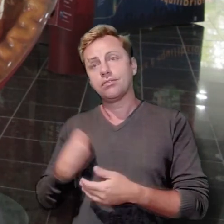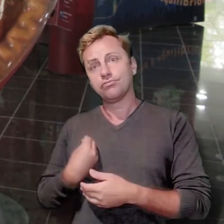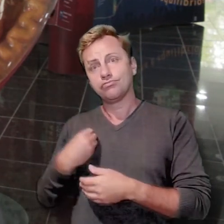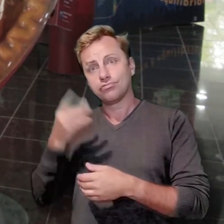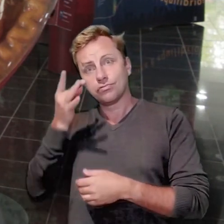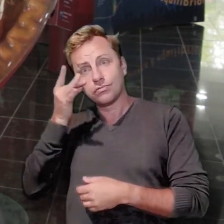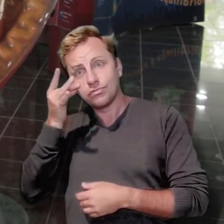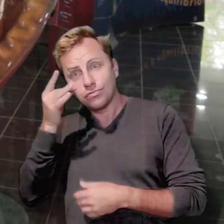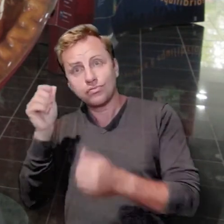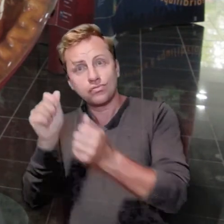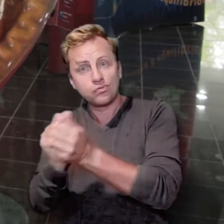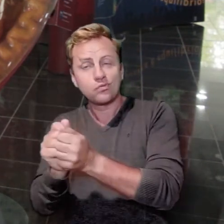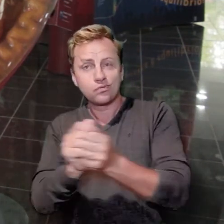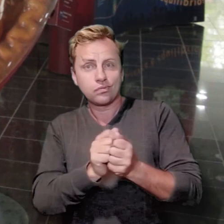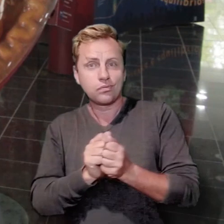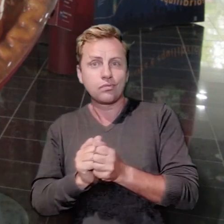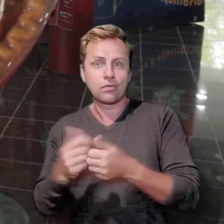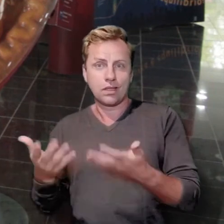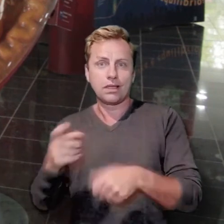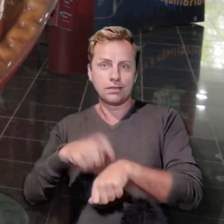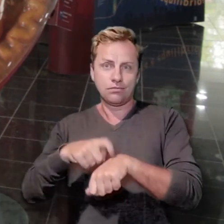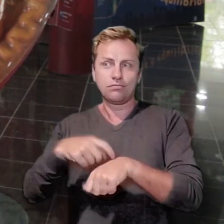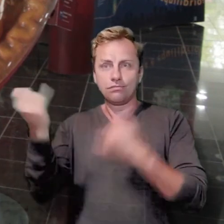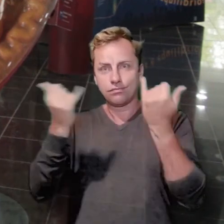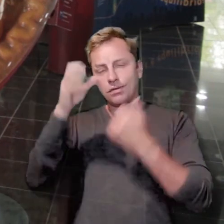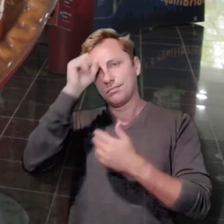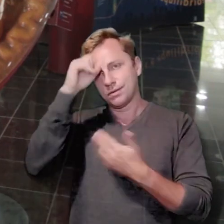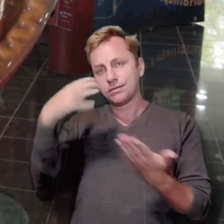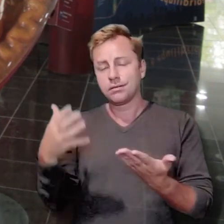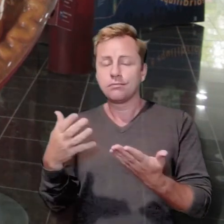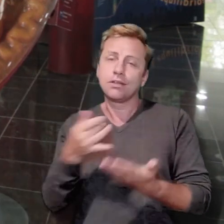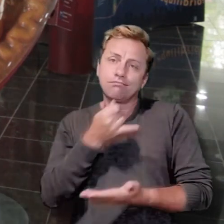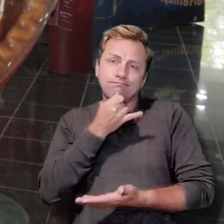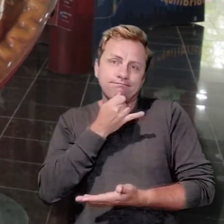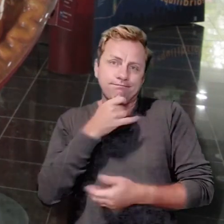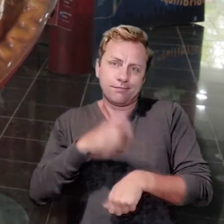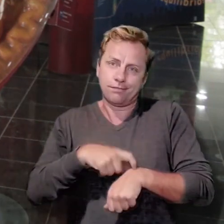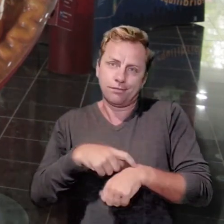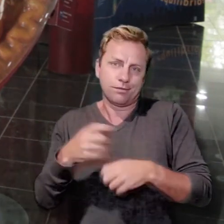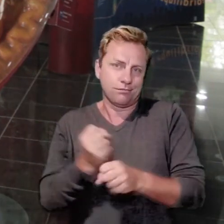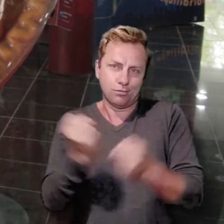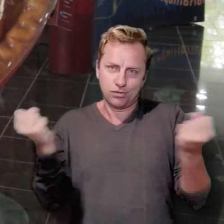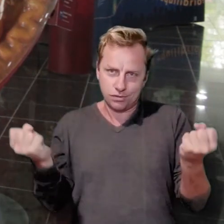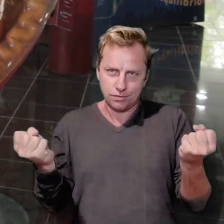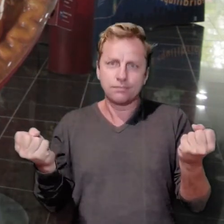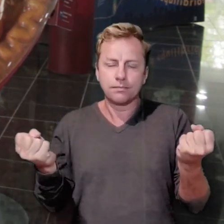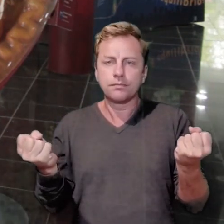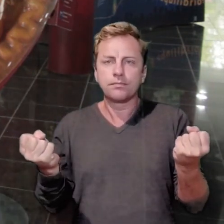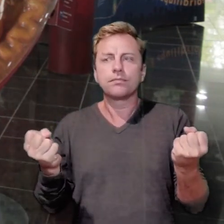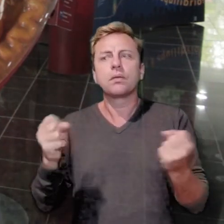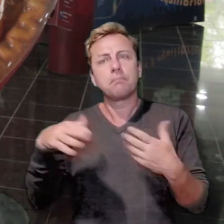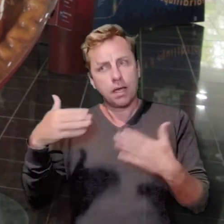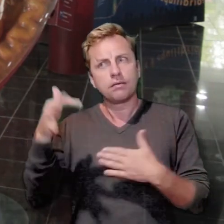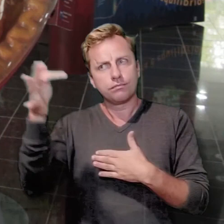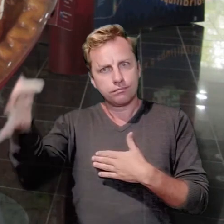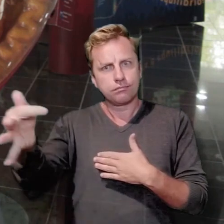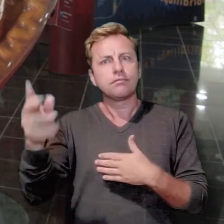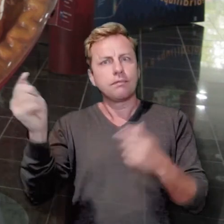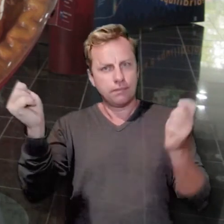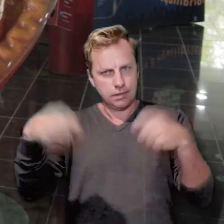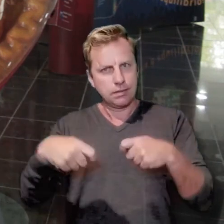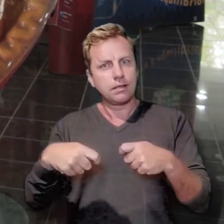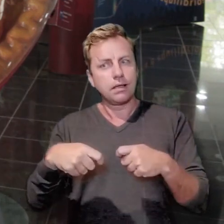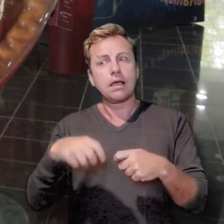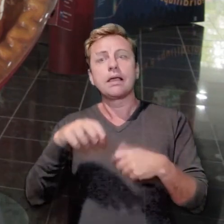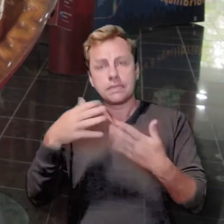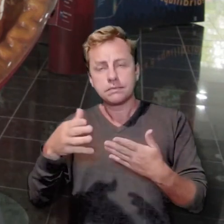juntos, presencialmente, esse momento de aprendizado. Infelizmente, nesse momento, não é possível, mas será.